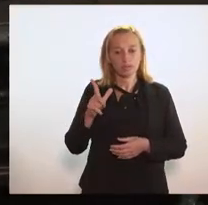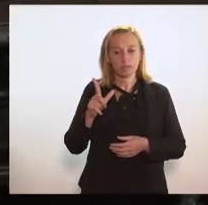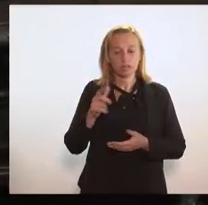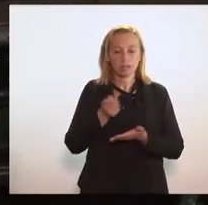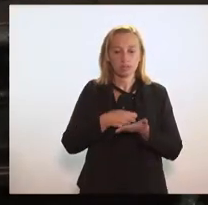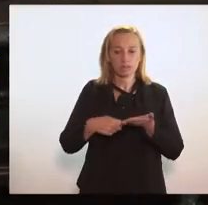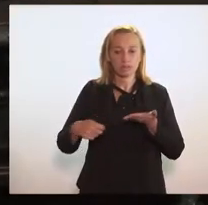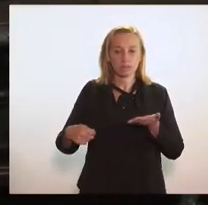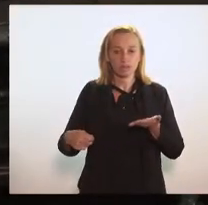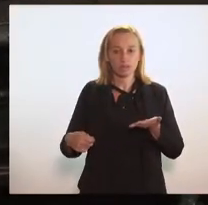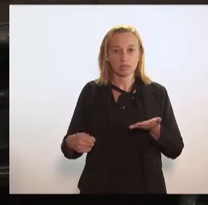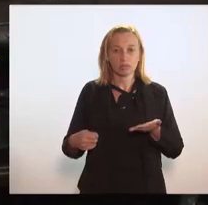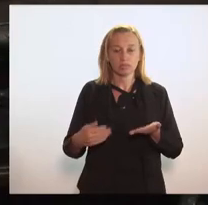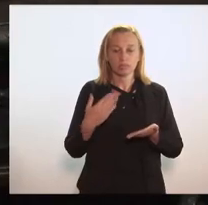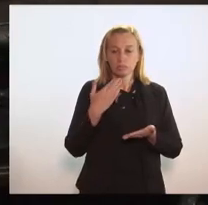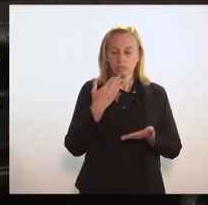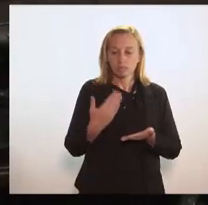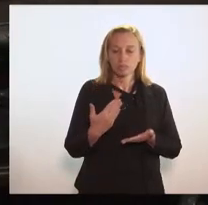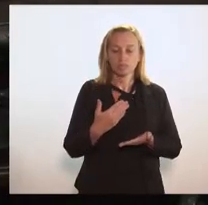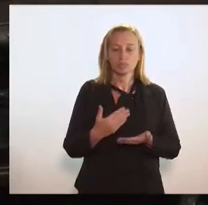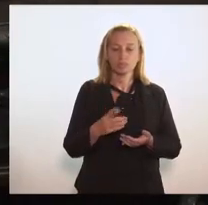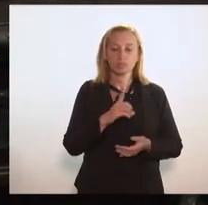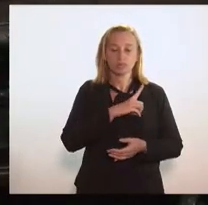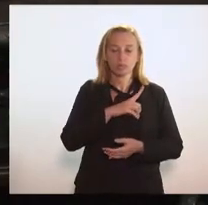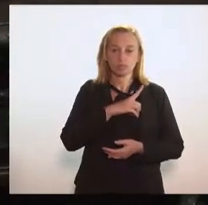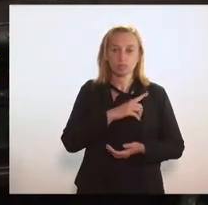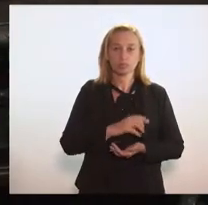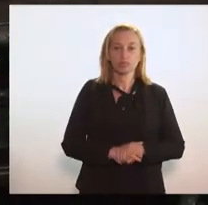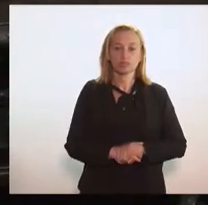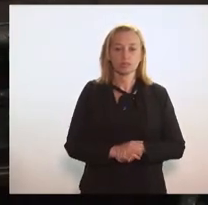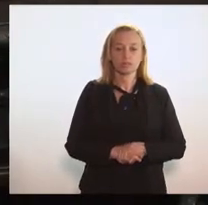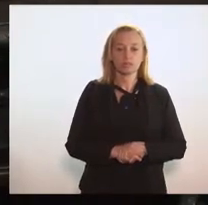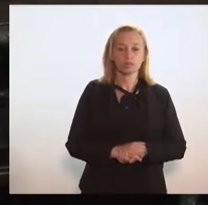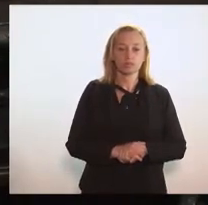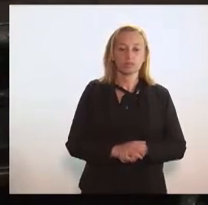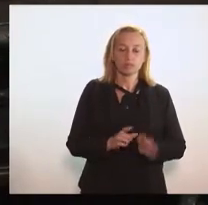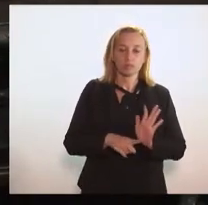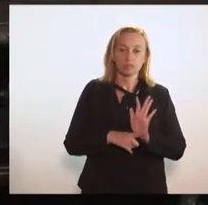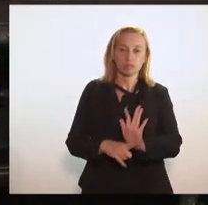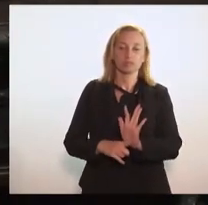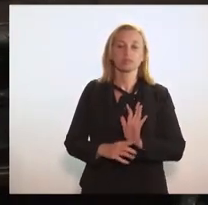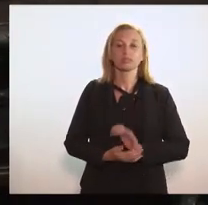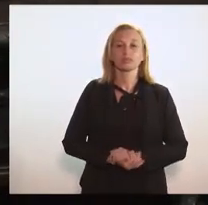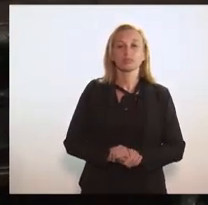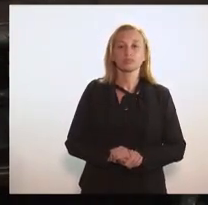pedindo que a delegacia fosse recuperada